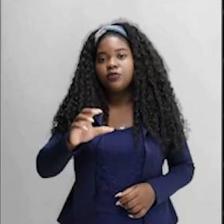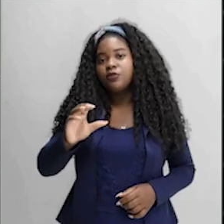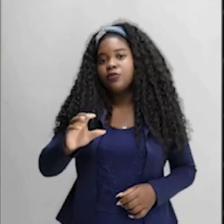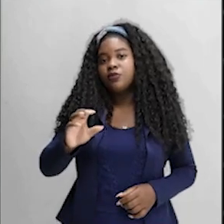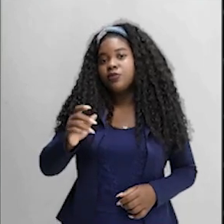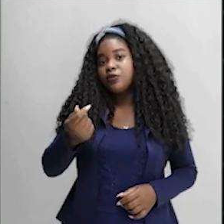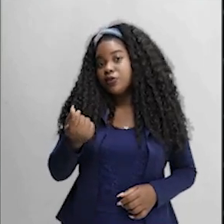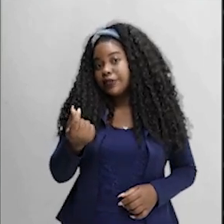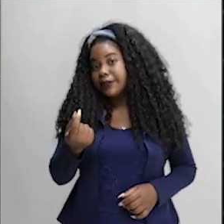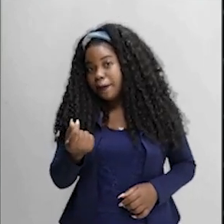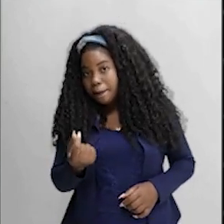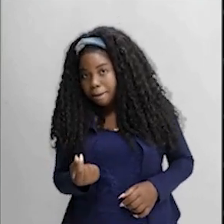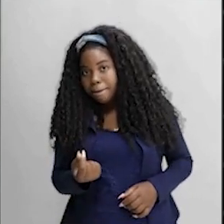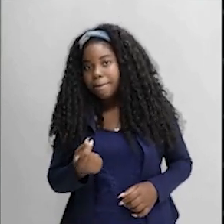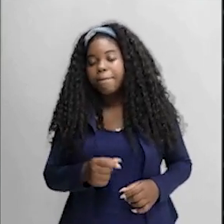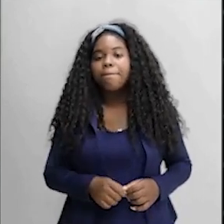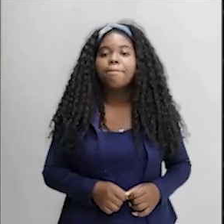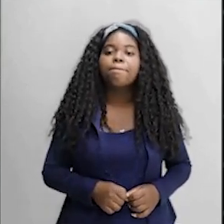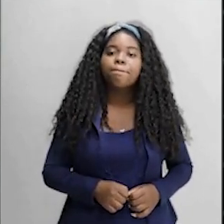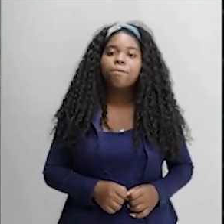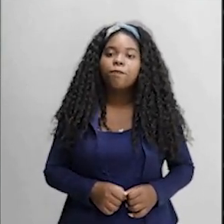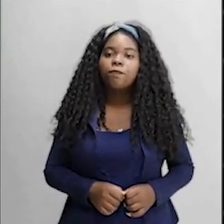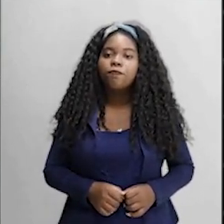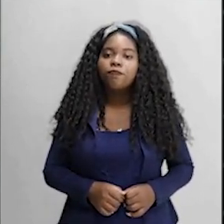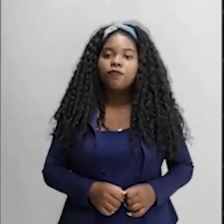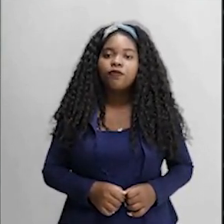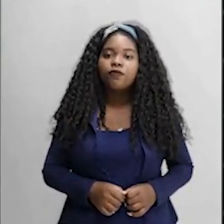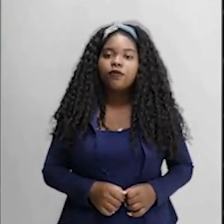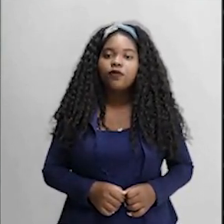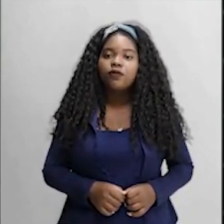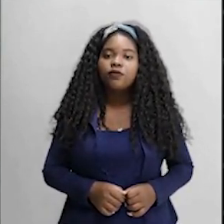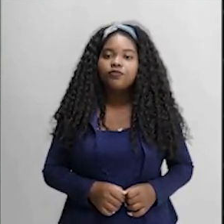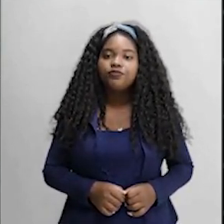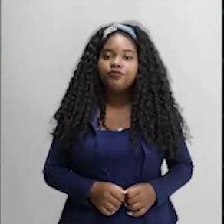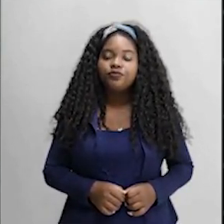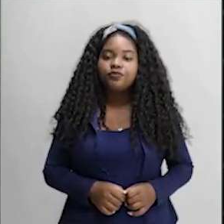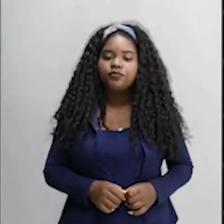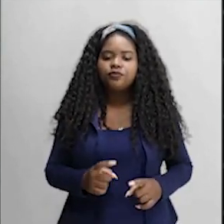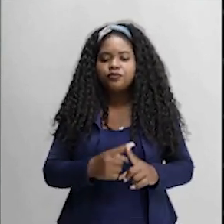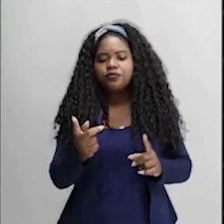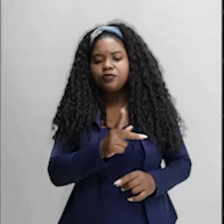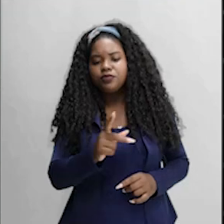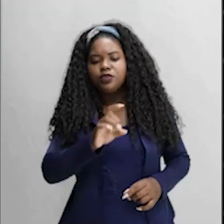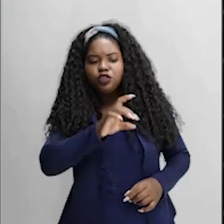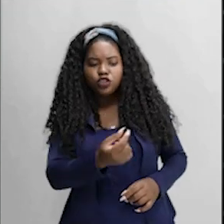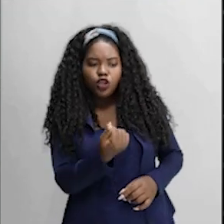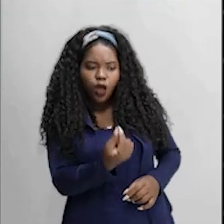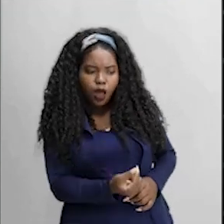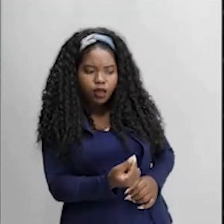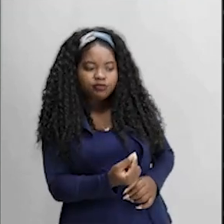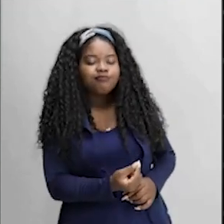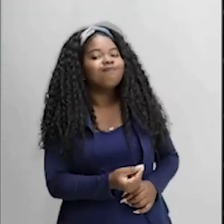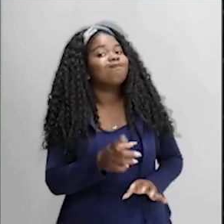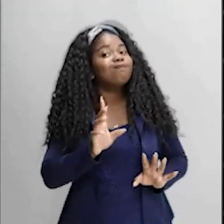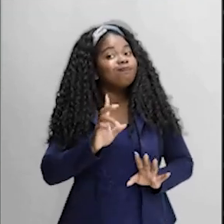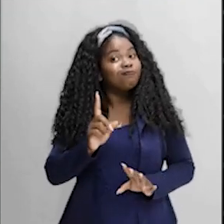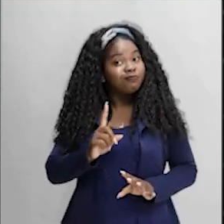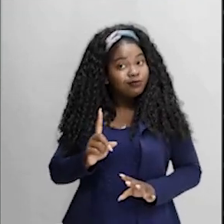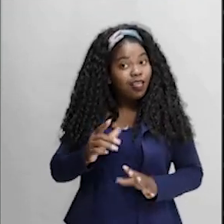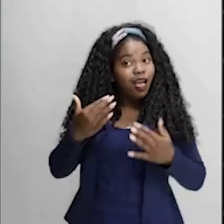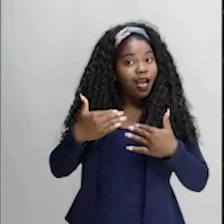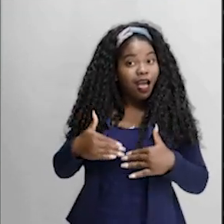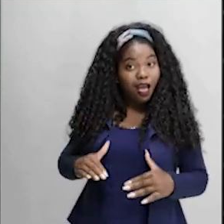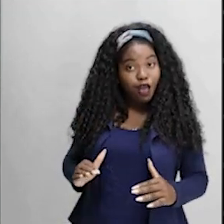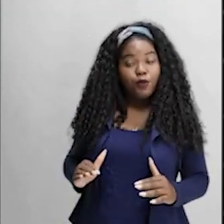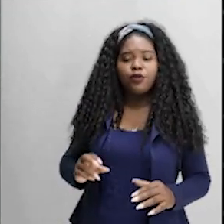do dinheiro, tá? Obviamente, nós não podemos tirar deste lado. Mas, professor, é somente... Não, aí é que está.